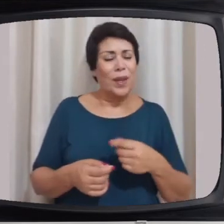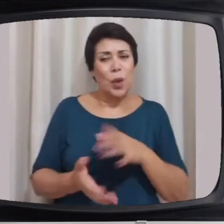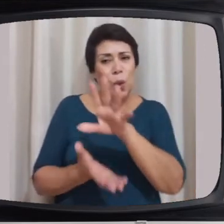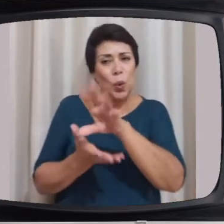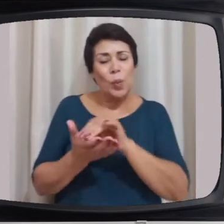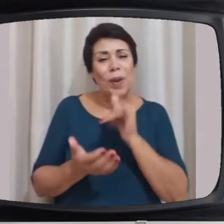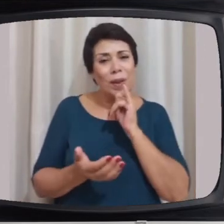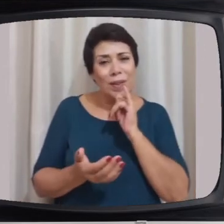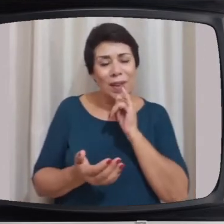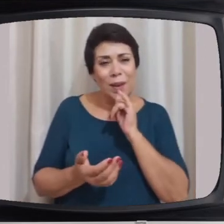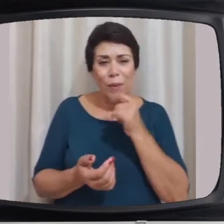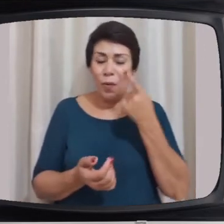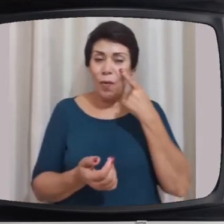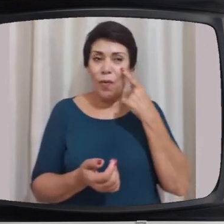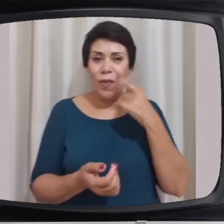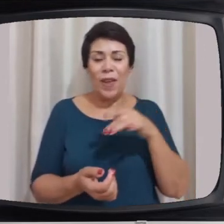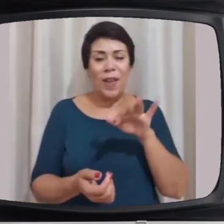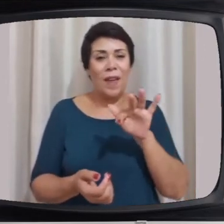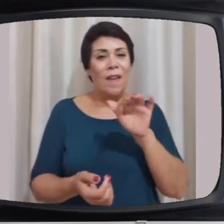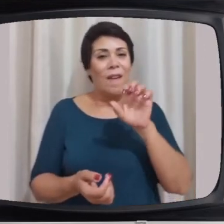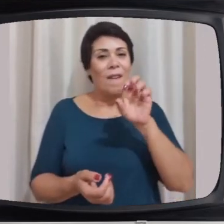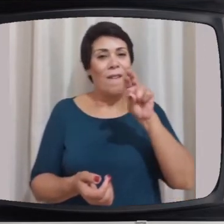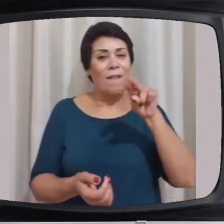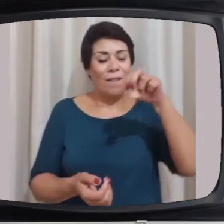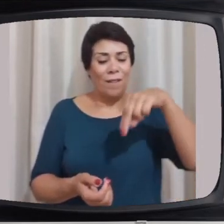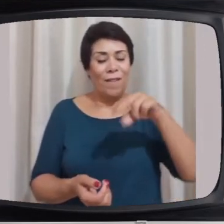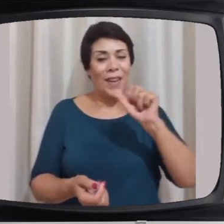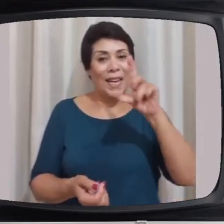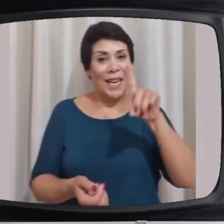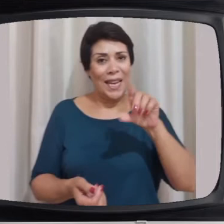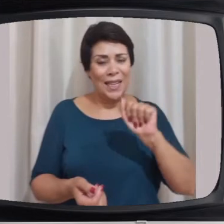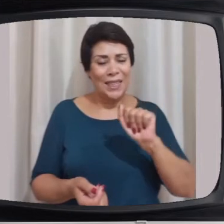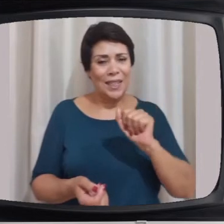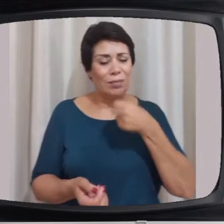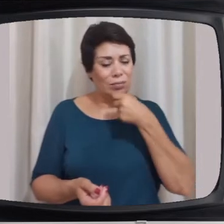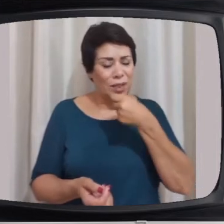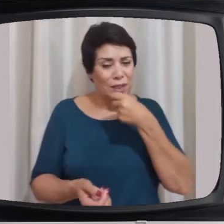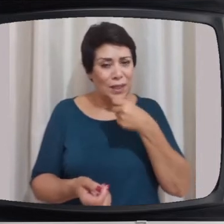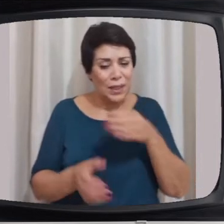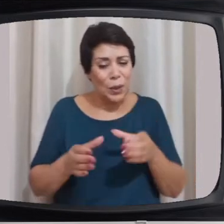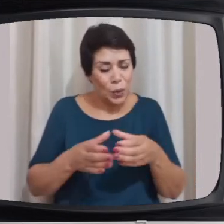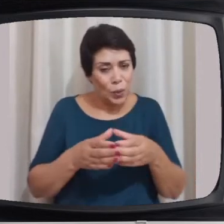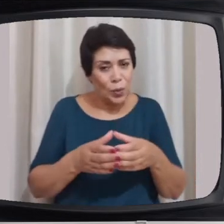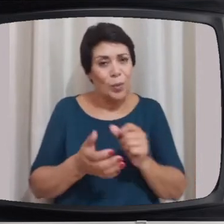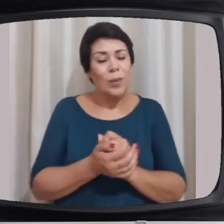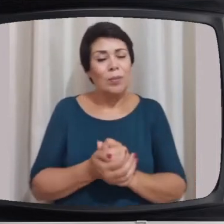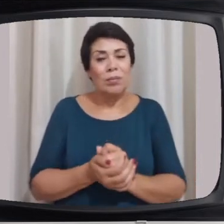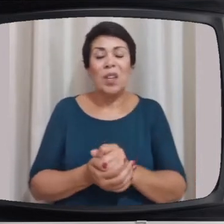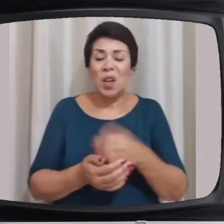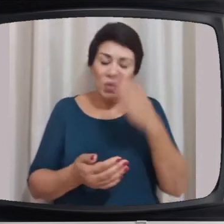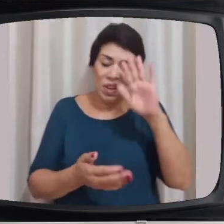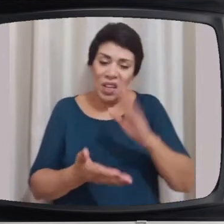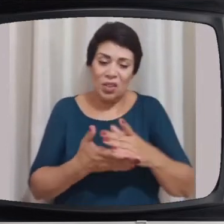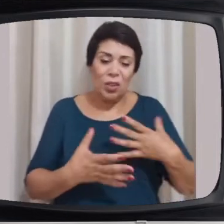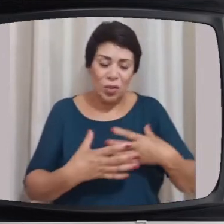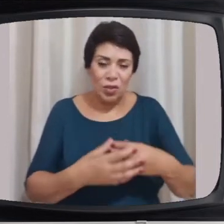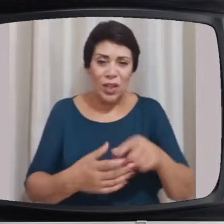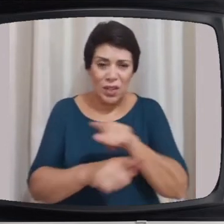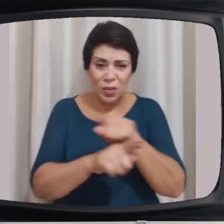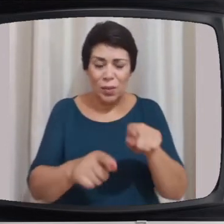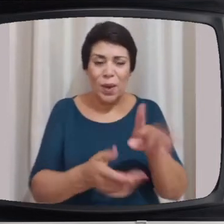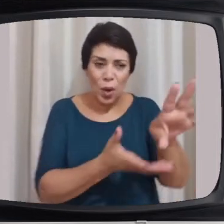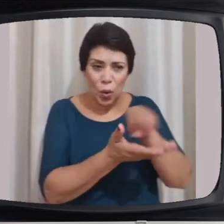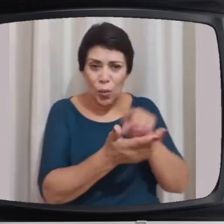ali, vocalista de uma banda, sabe? Então, acho que vocês moldaram toda uma geração. Muita gente deve estar aqui celebrando também